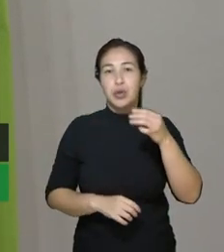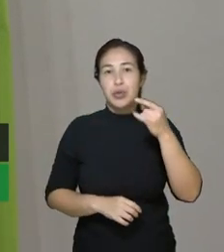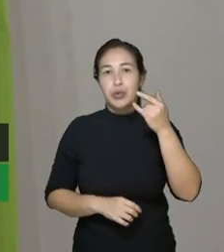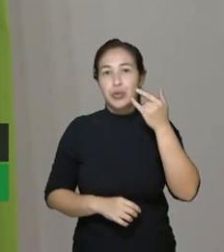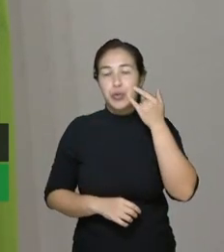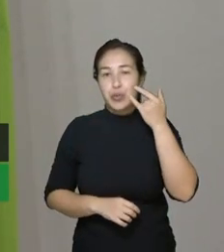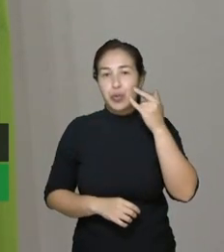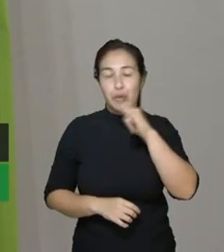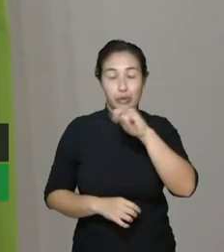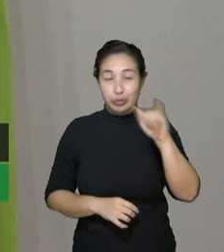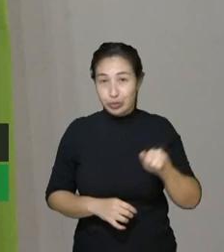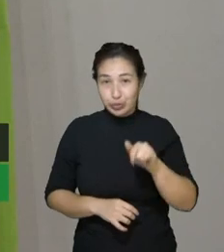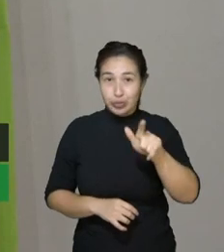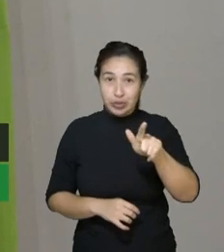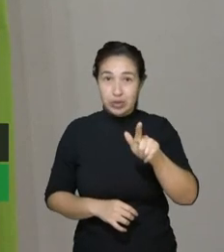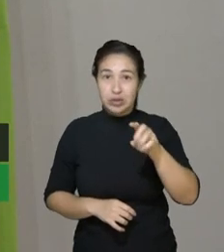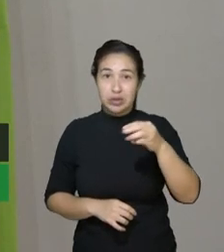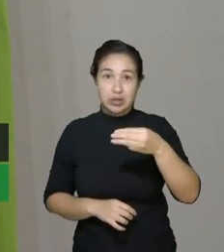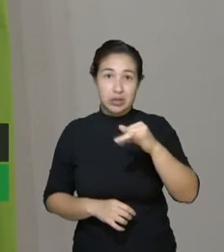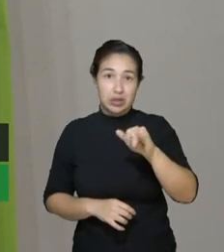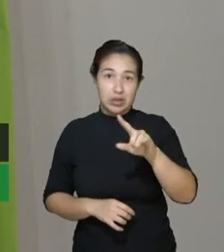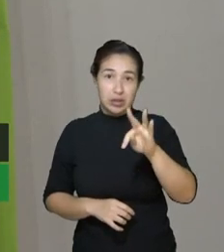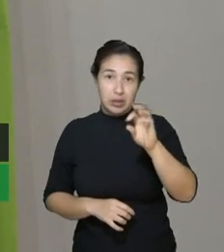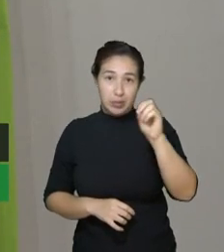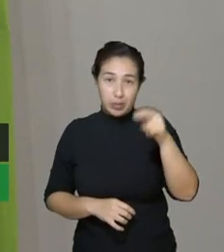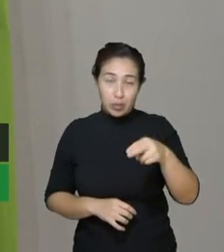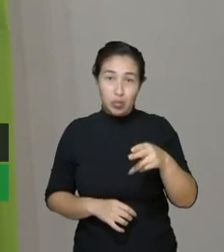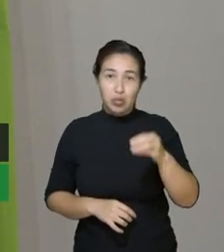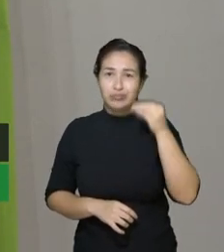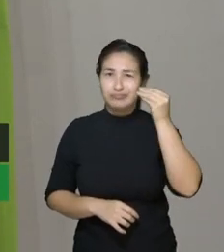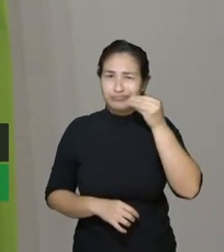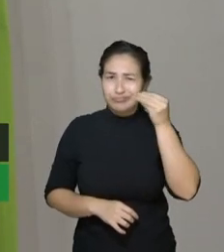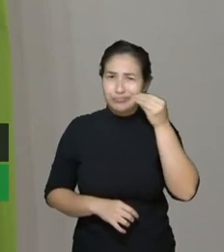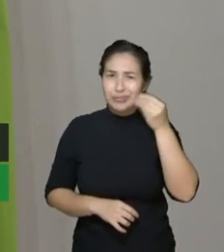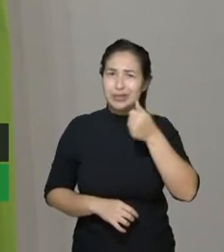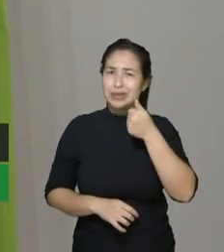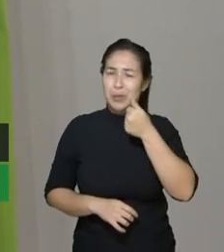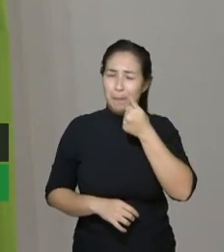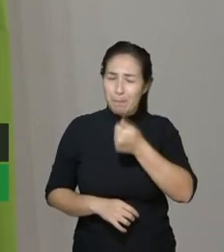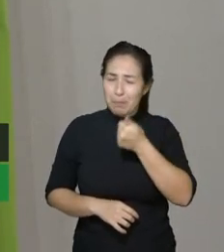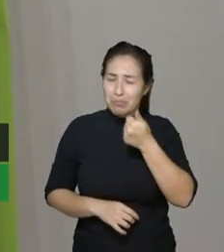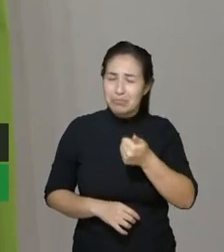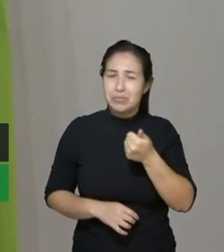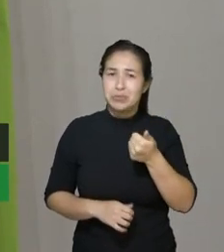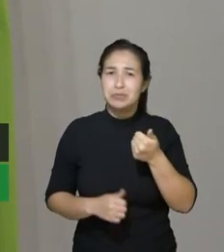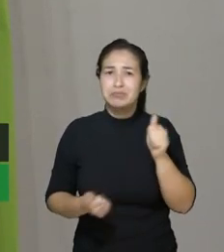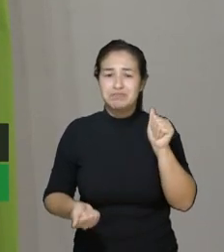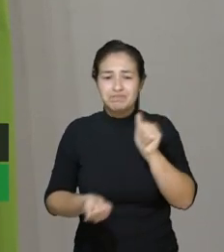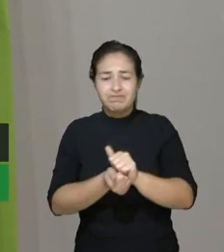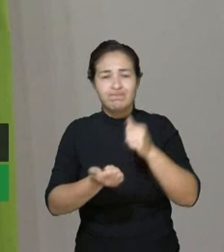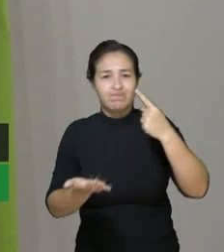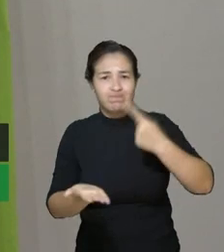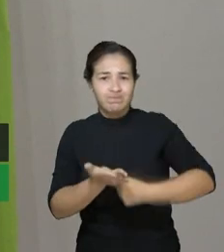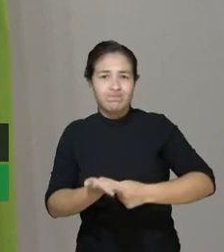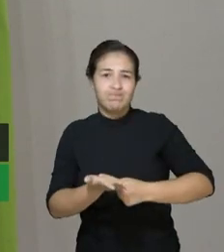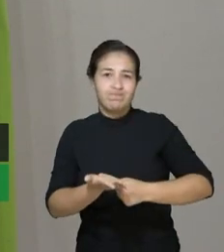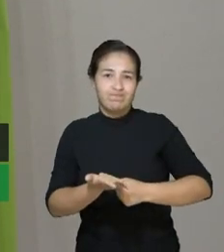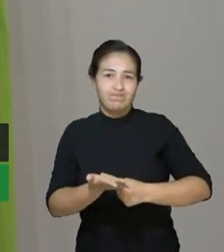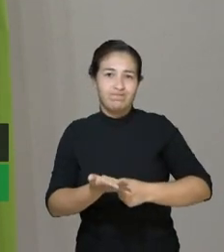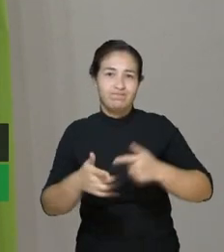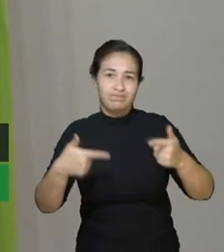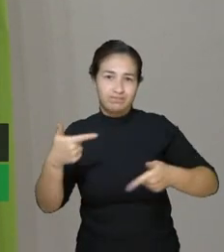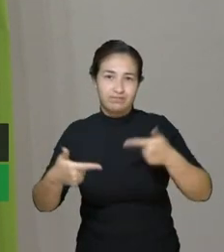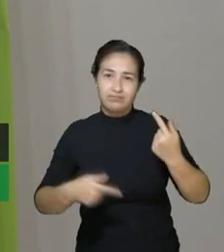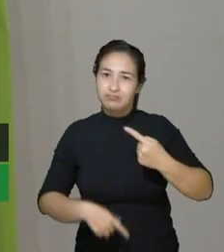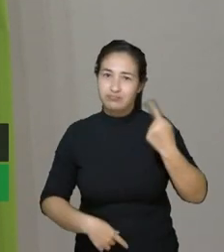bom também. Foi uma experiência única, ter parceiros de caminhada, ter parceiros de partido que trabalhando em conjunto. Eu fui a